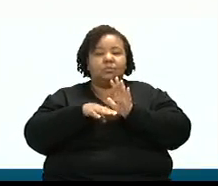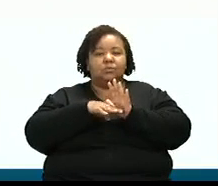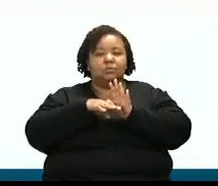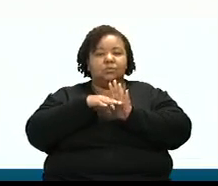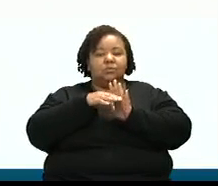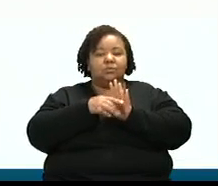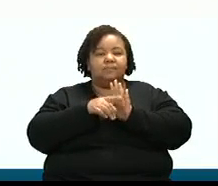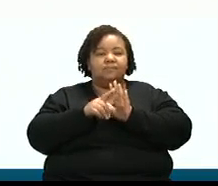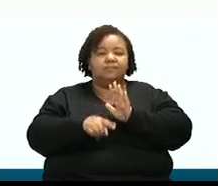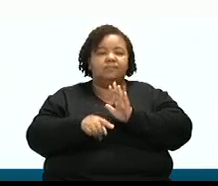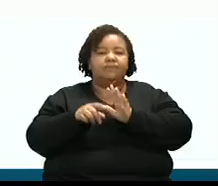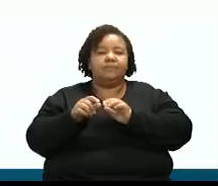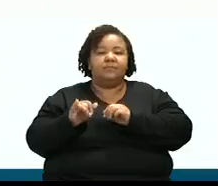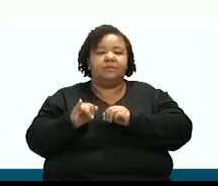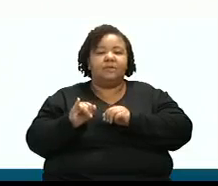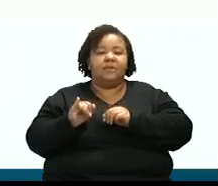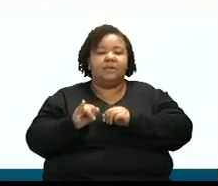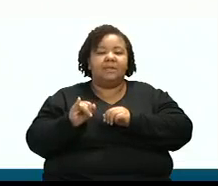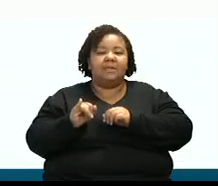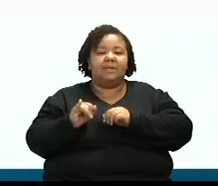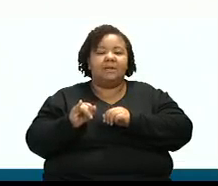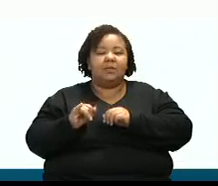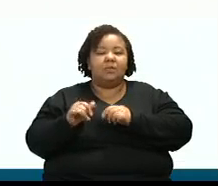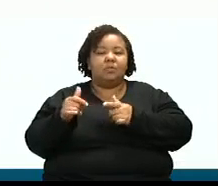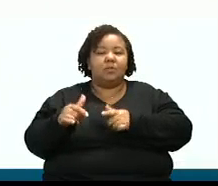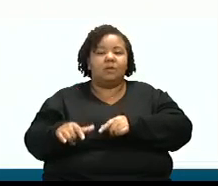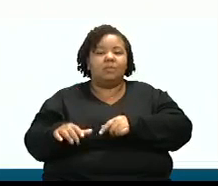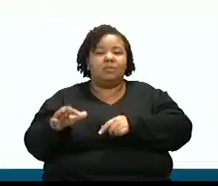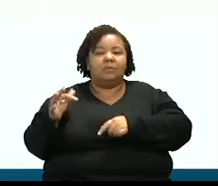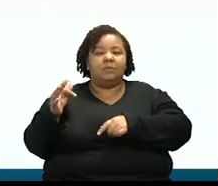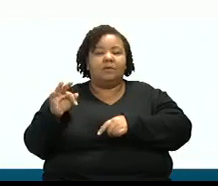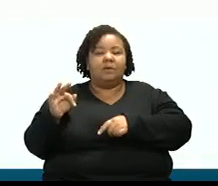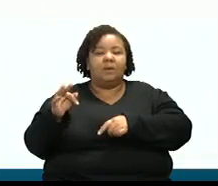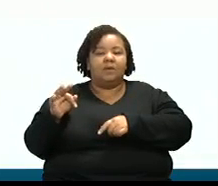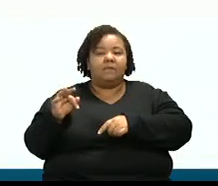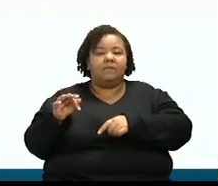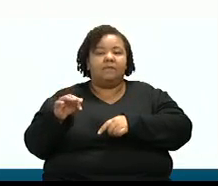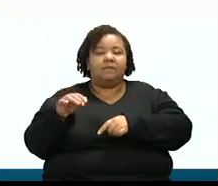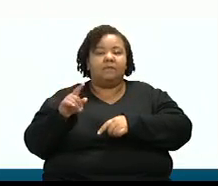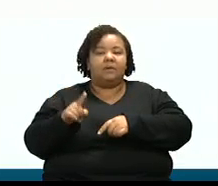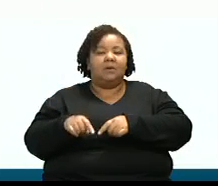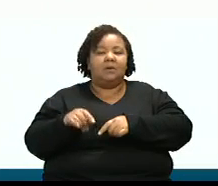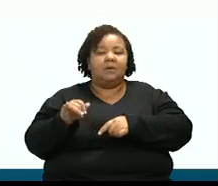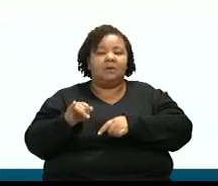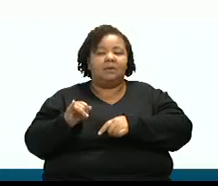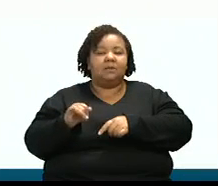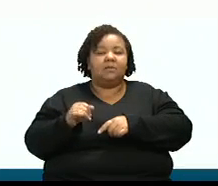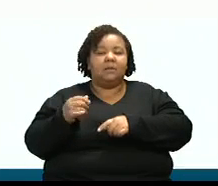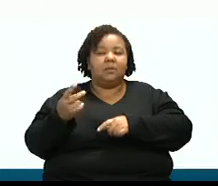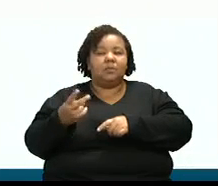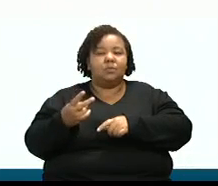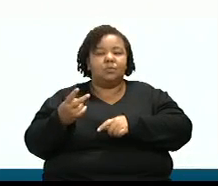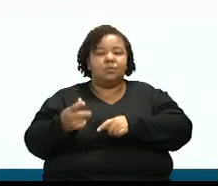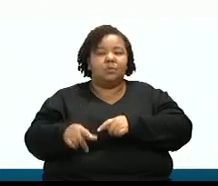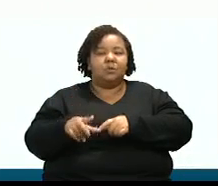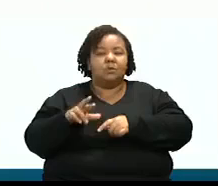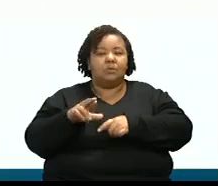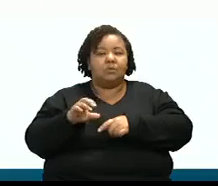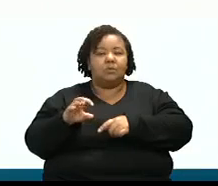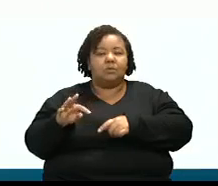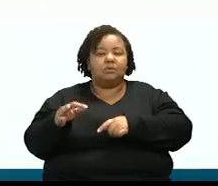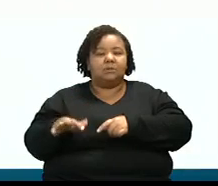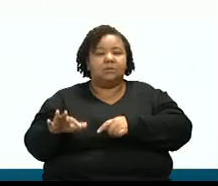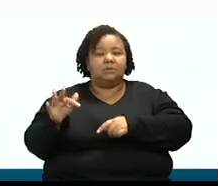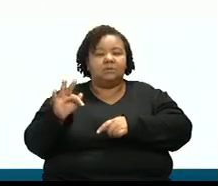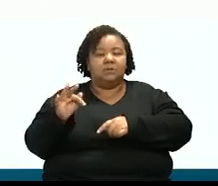a integral do campo f sobre a curva C é a integral dupla do rotacional de f